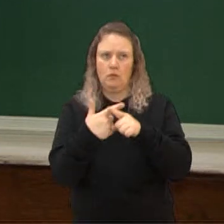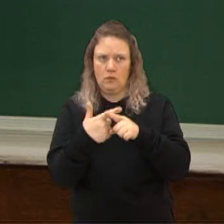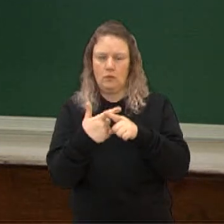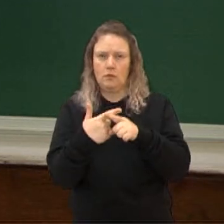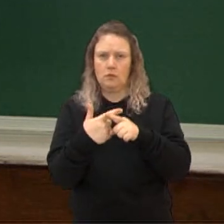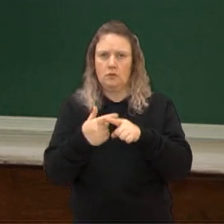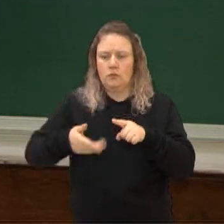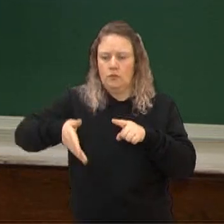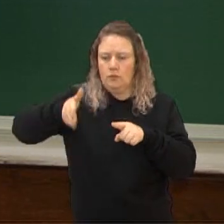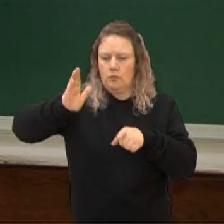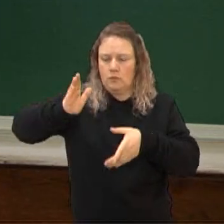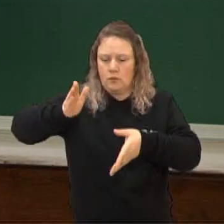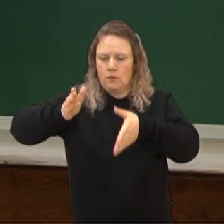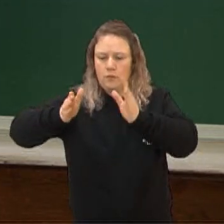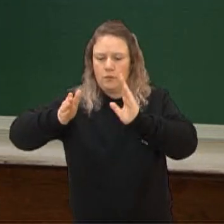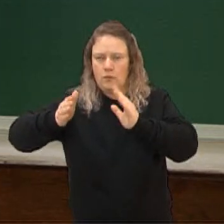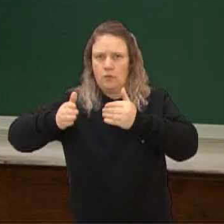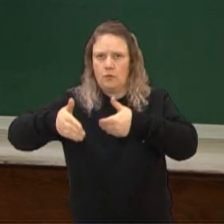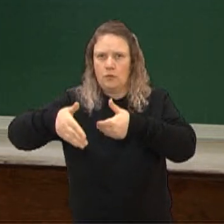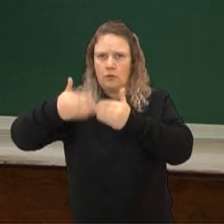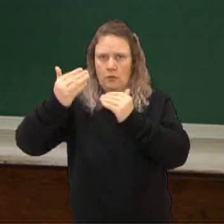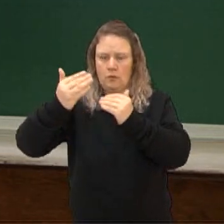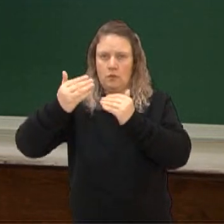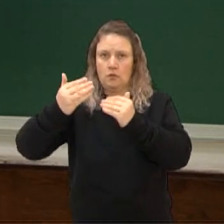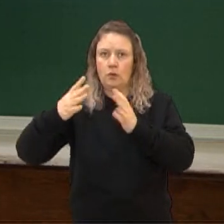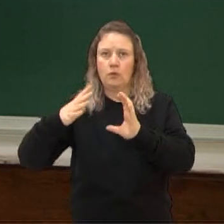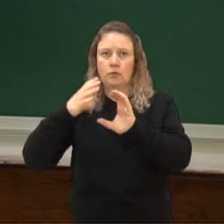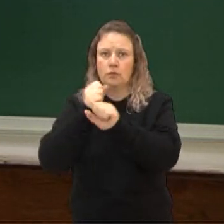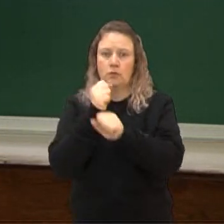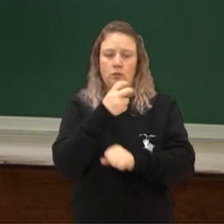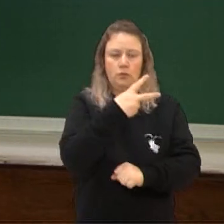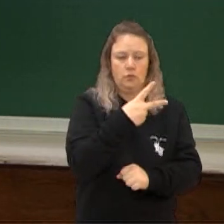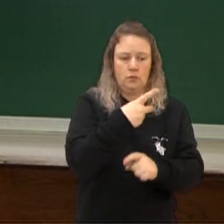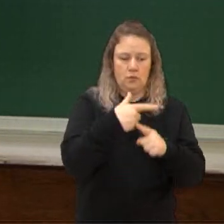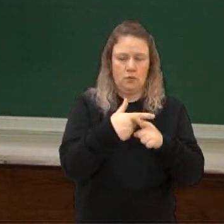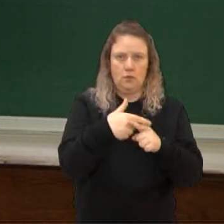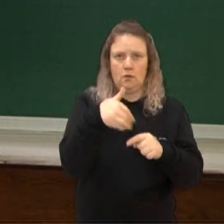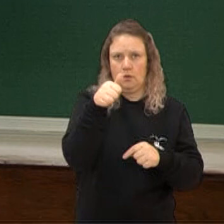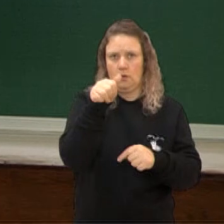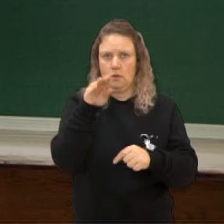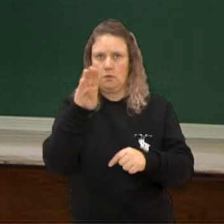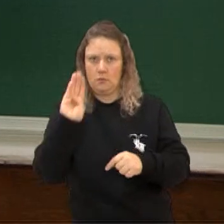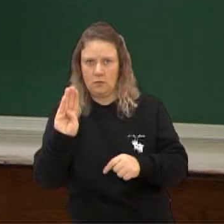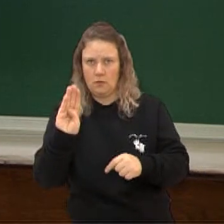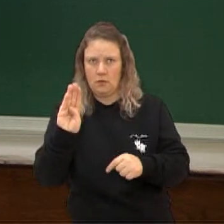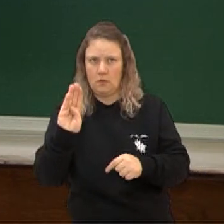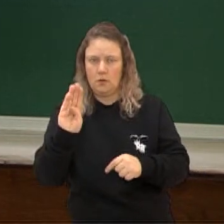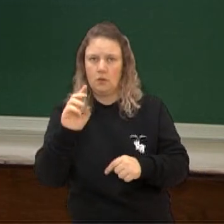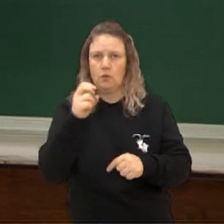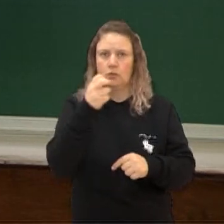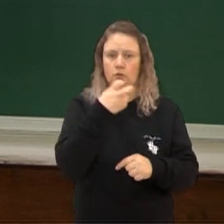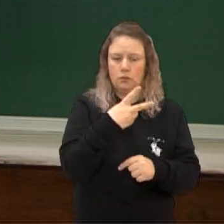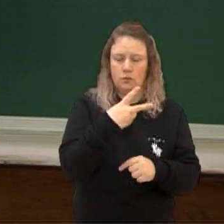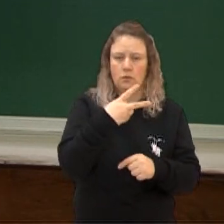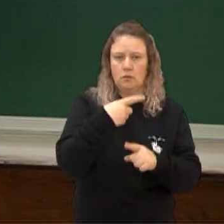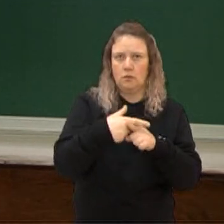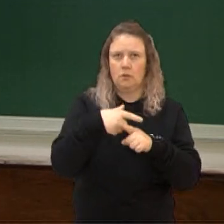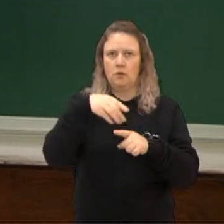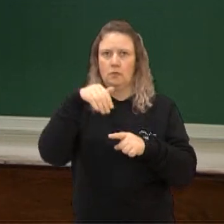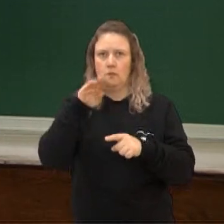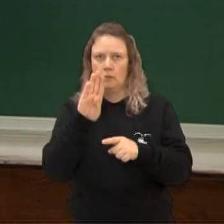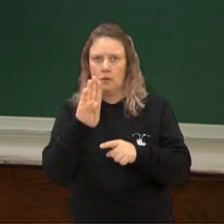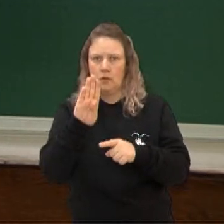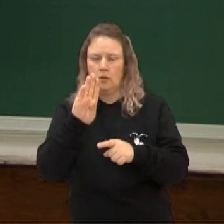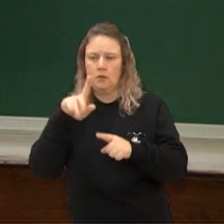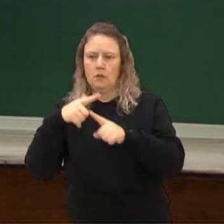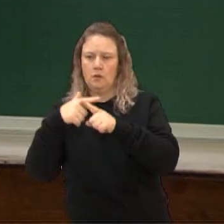Isso seria a área total, ou seja, 2 vezes AB, mais 2 vezes B vezes C, mais 2 vezes